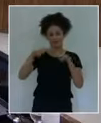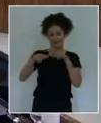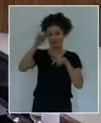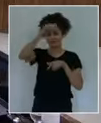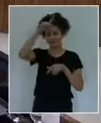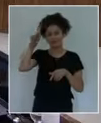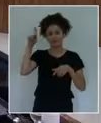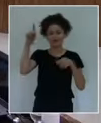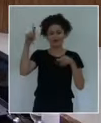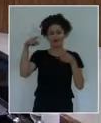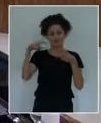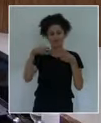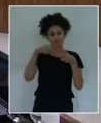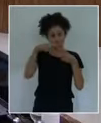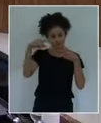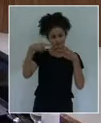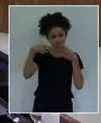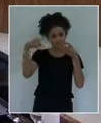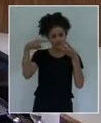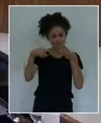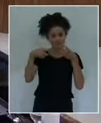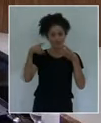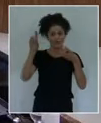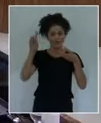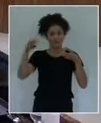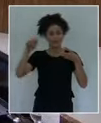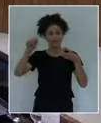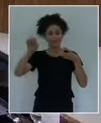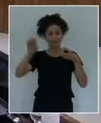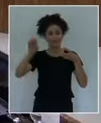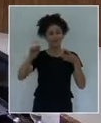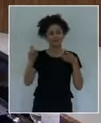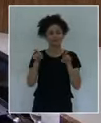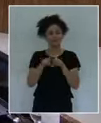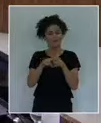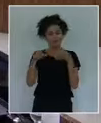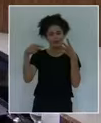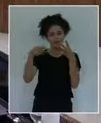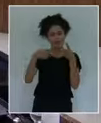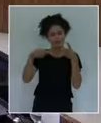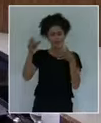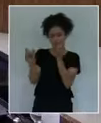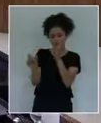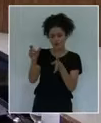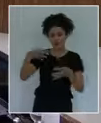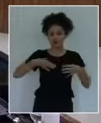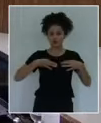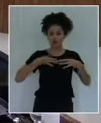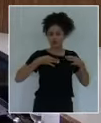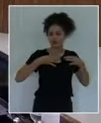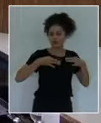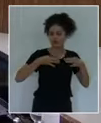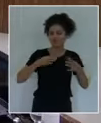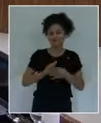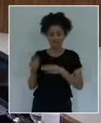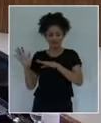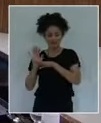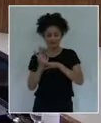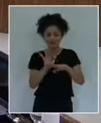pessoas que foram voluntários e ajudaram nesse momento difícil, né, dessa questão do rio, das cheias do rio Ponte